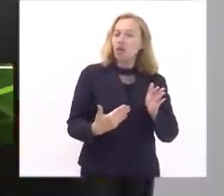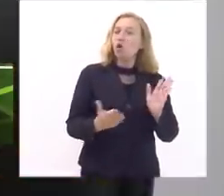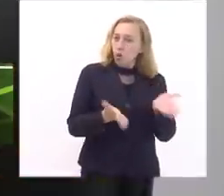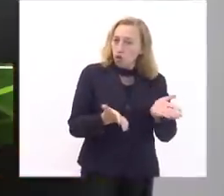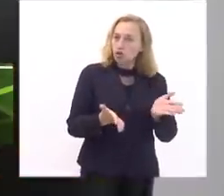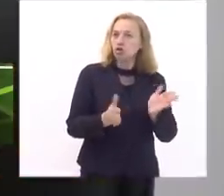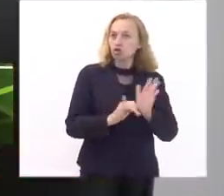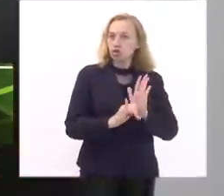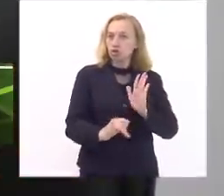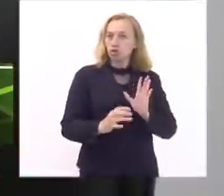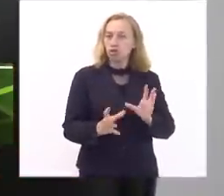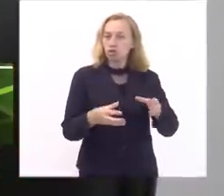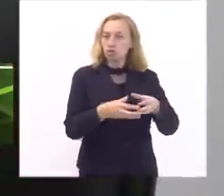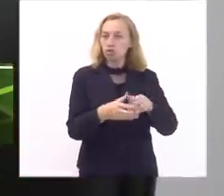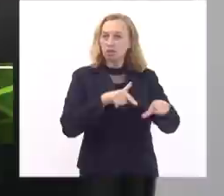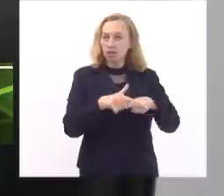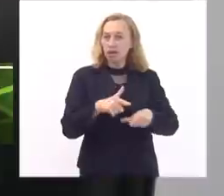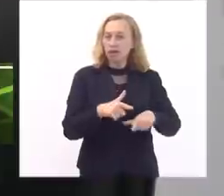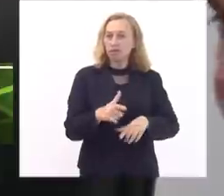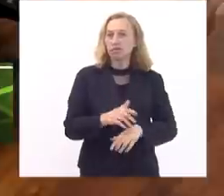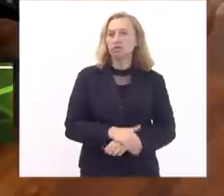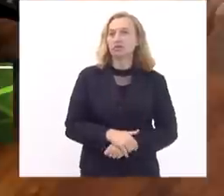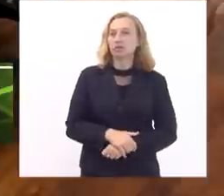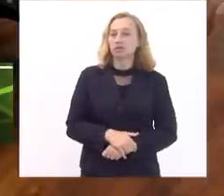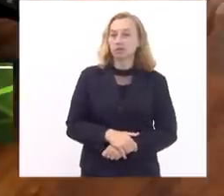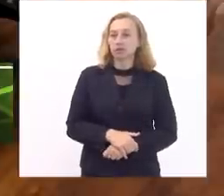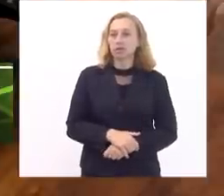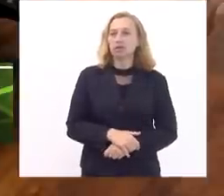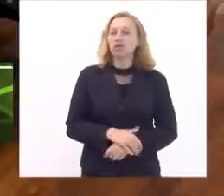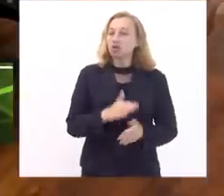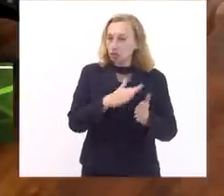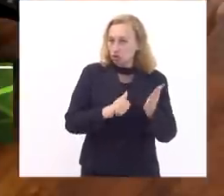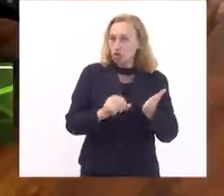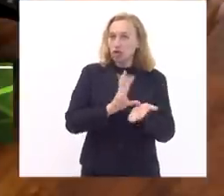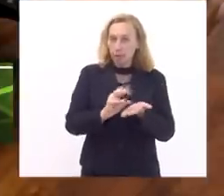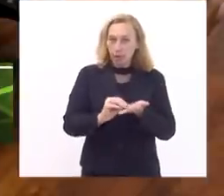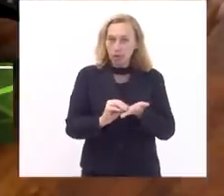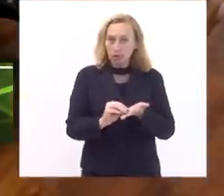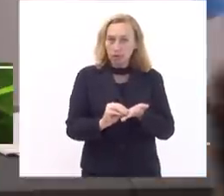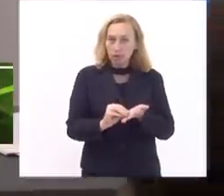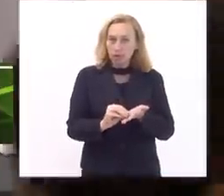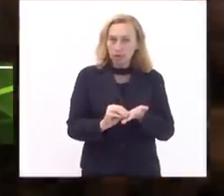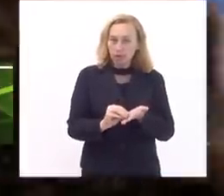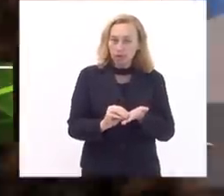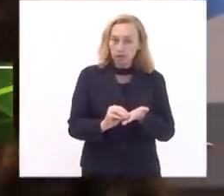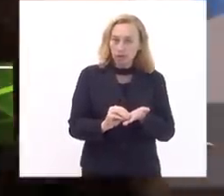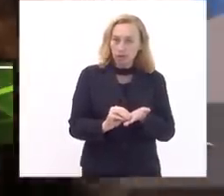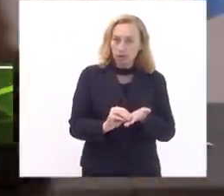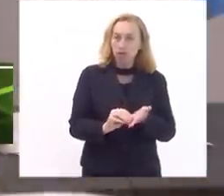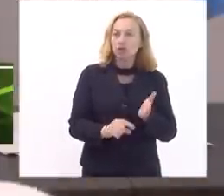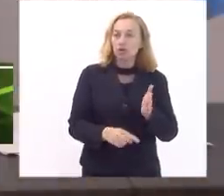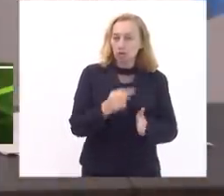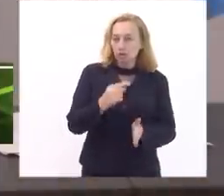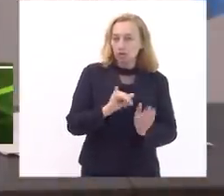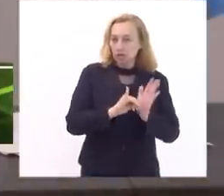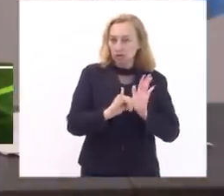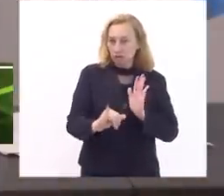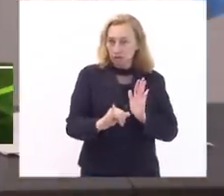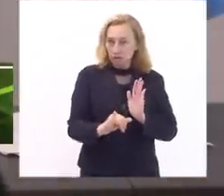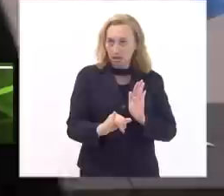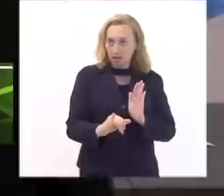hoje, grupo de trabalho, okay. No máximo amanhã cedo. Vale o então, acordo. Então retira da pauta momentaneamente, da pauta. É isso? Pra gente, uma vez publicando, a